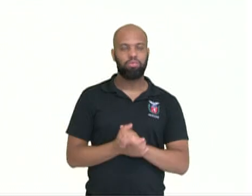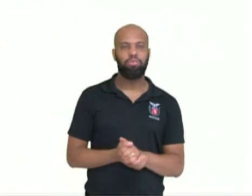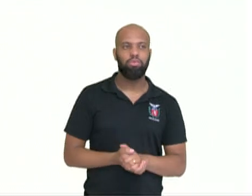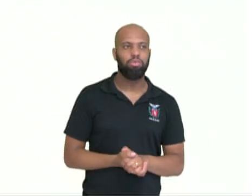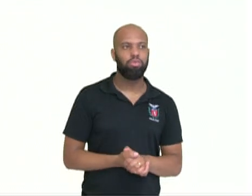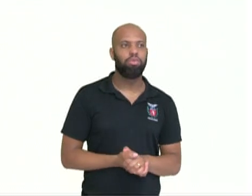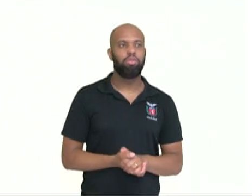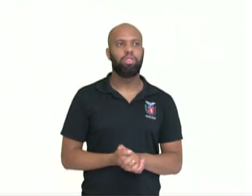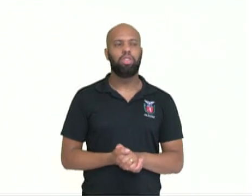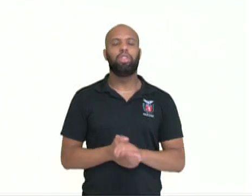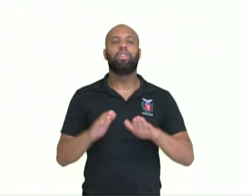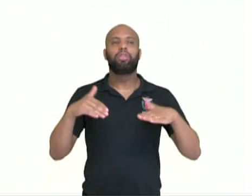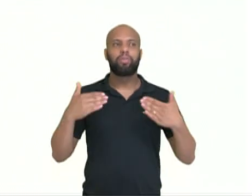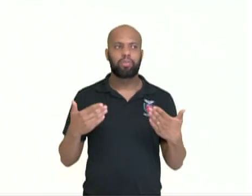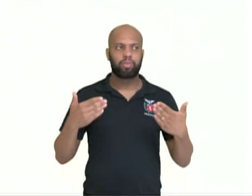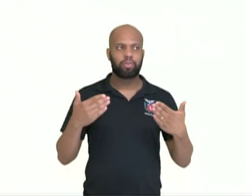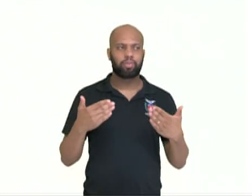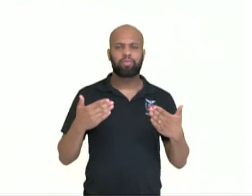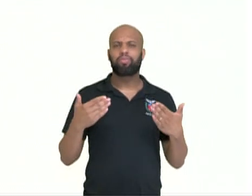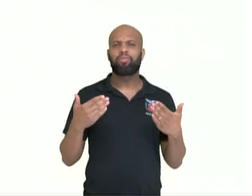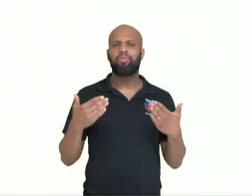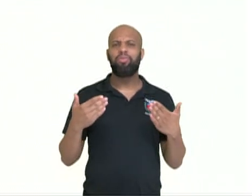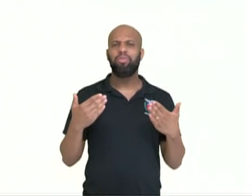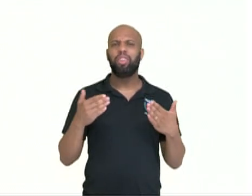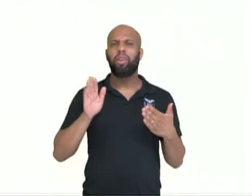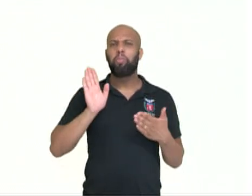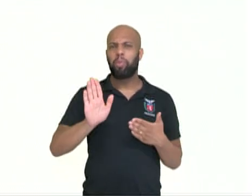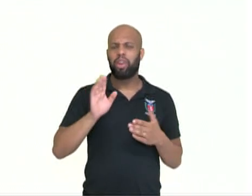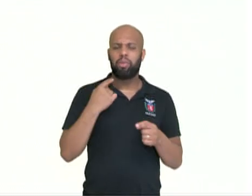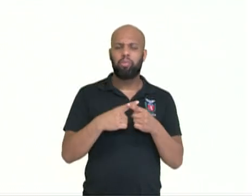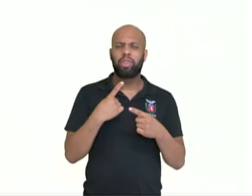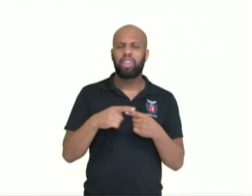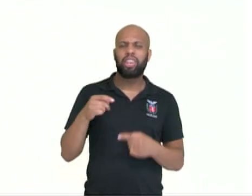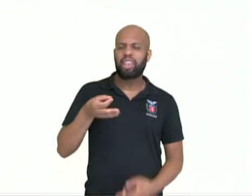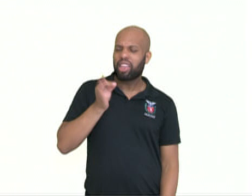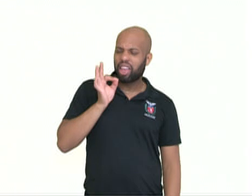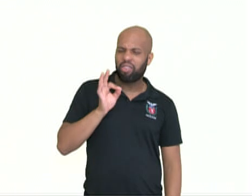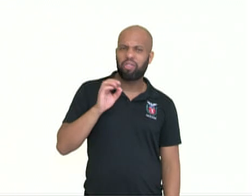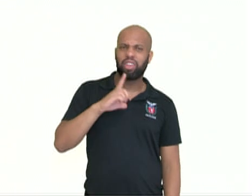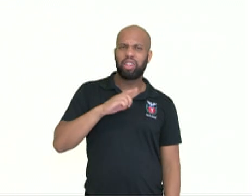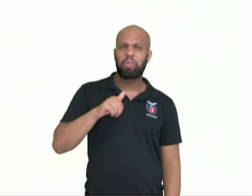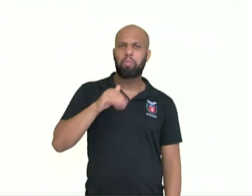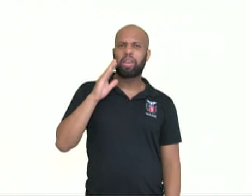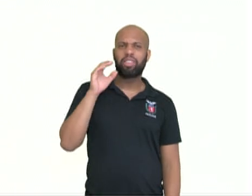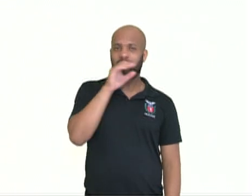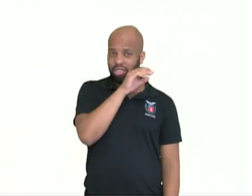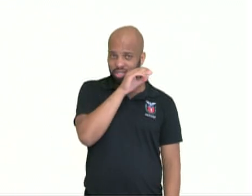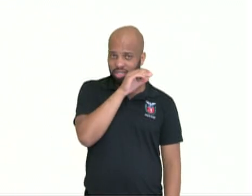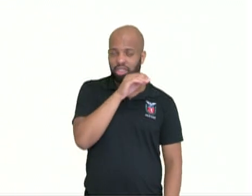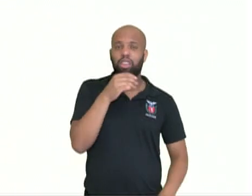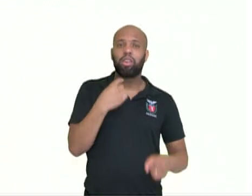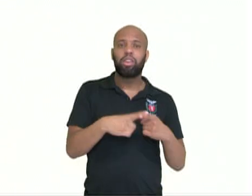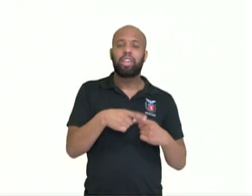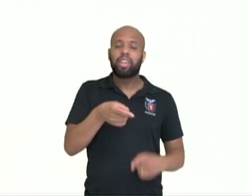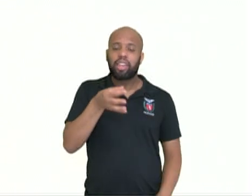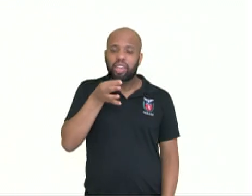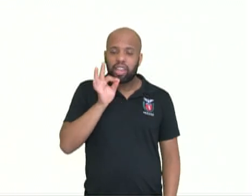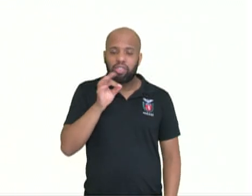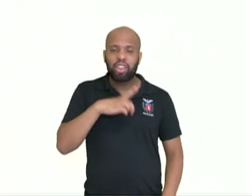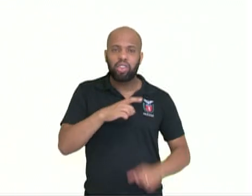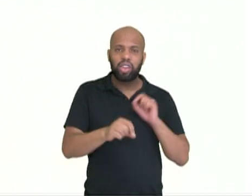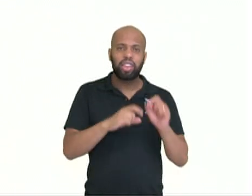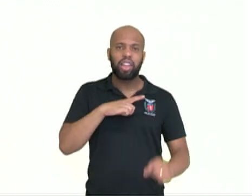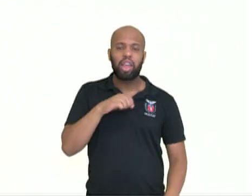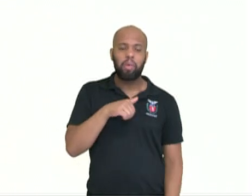Ok? Então, mas por que o café oferece mais calor? Porque o café tem o que nós chamamos de maior